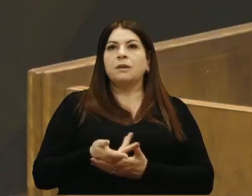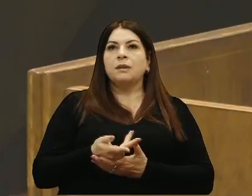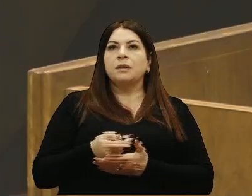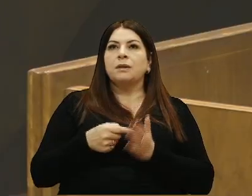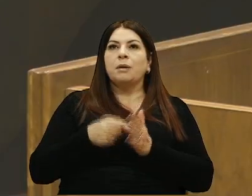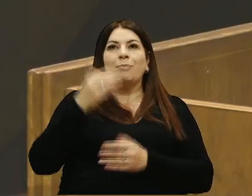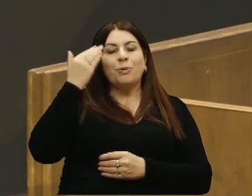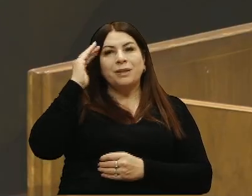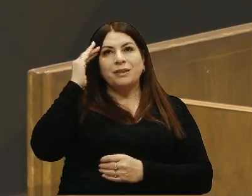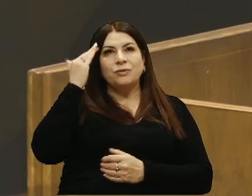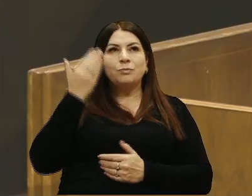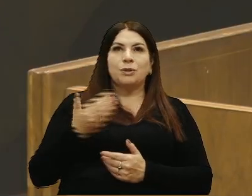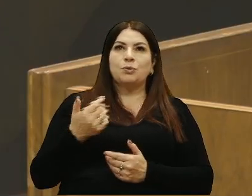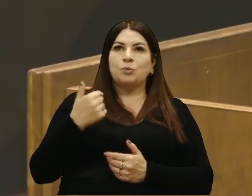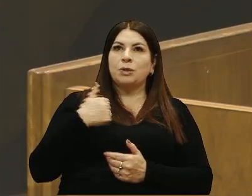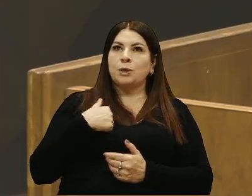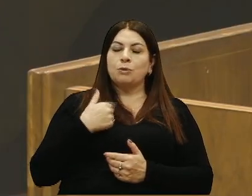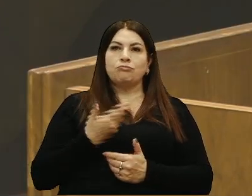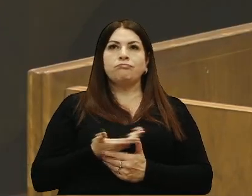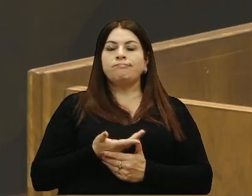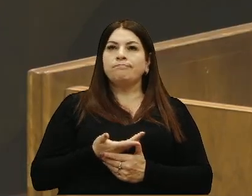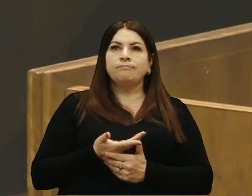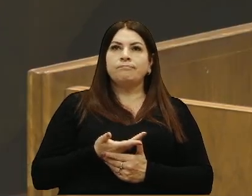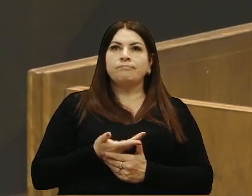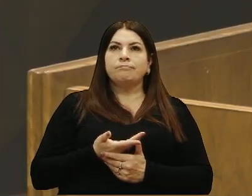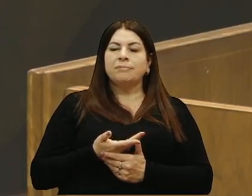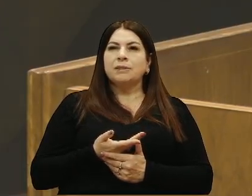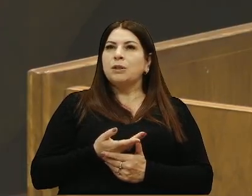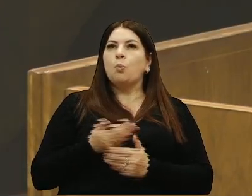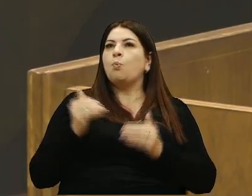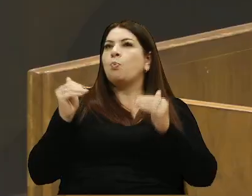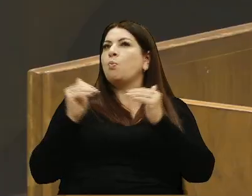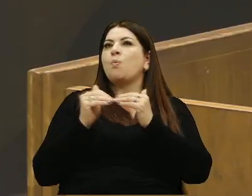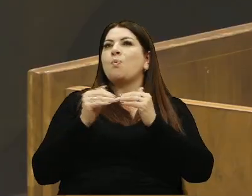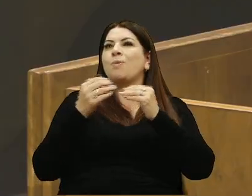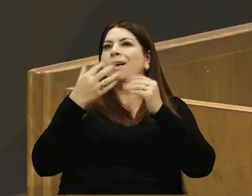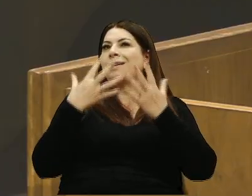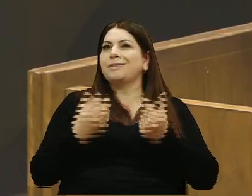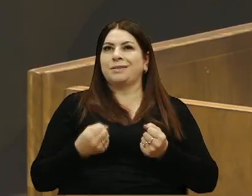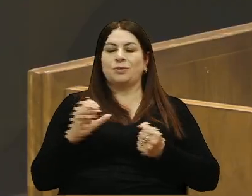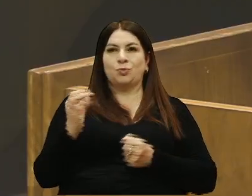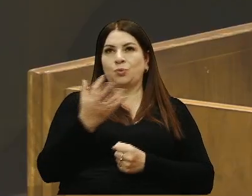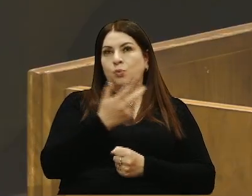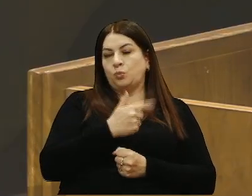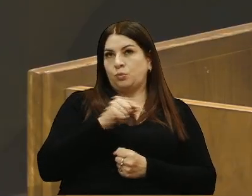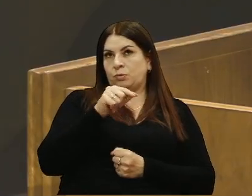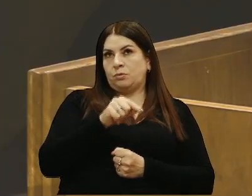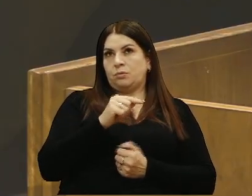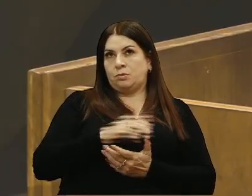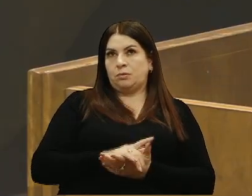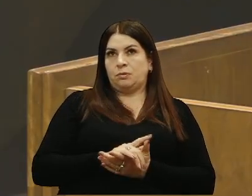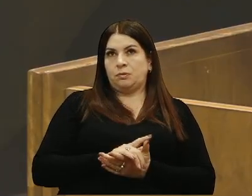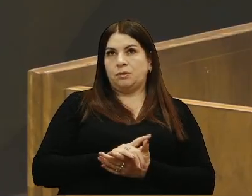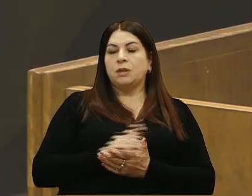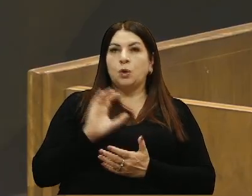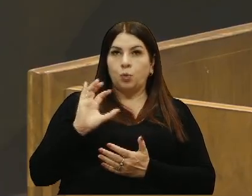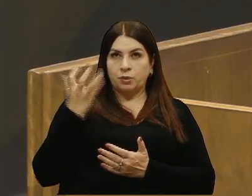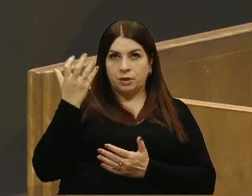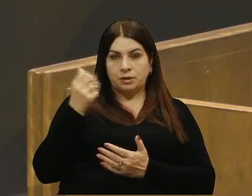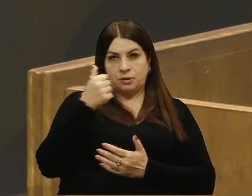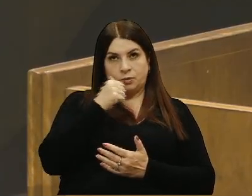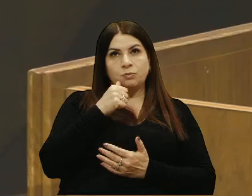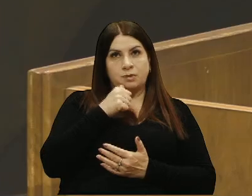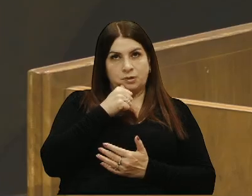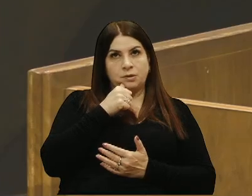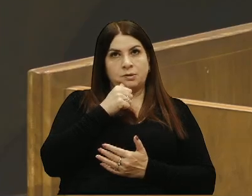um entendimento que eu não compactuo, né, com tudo aquilo que acontece com as